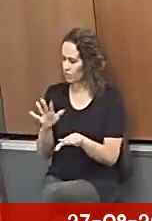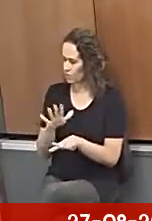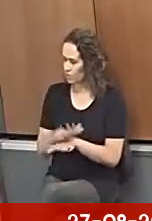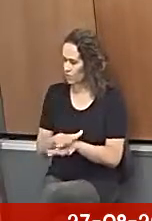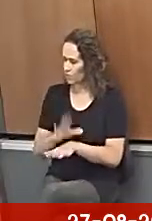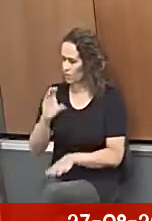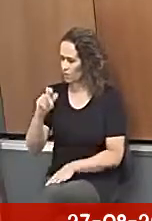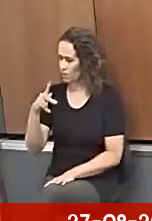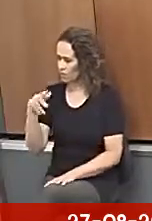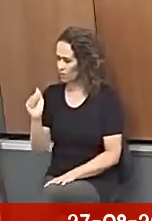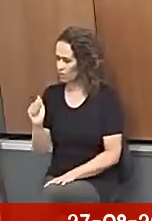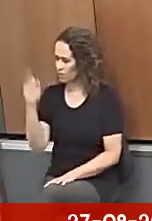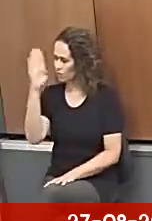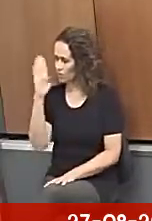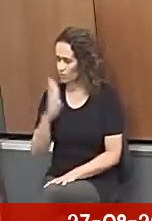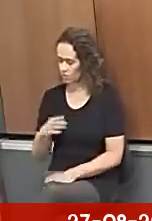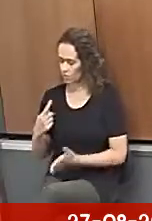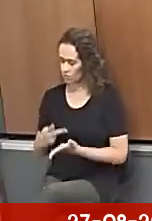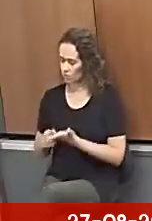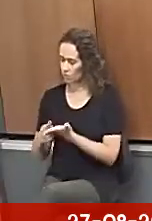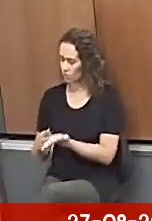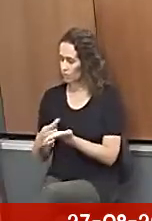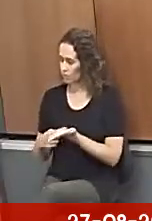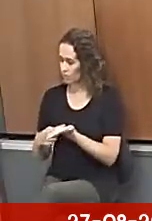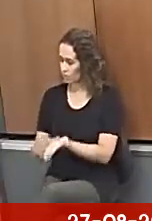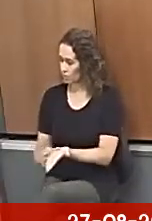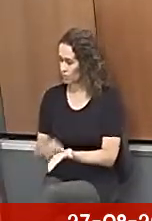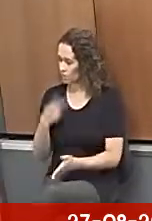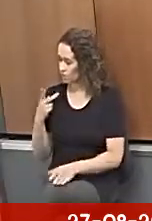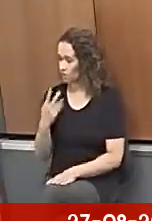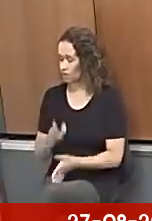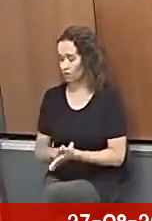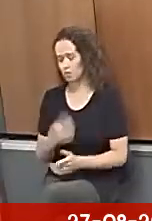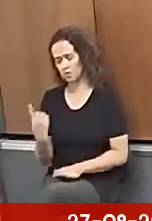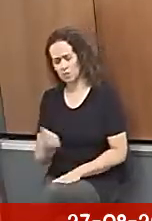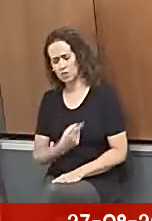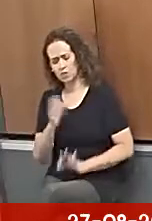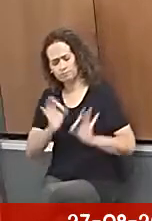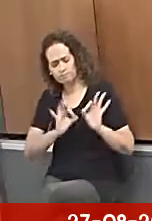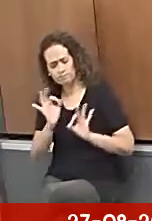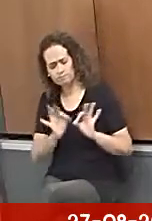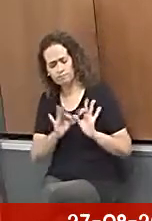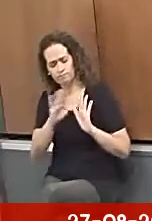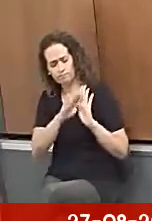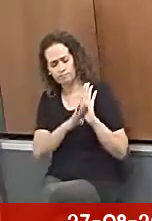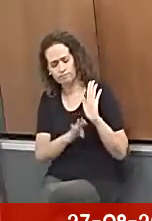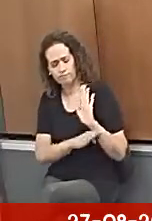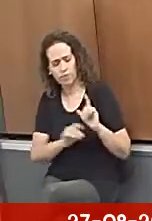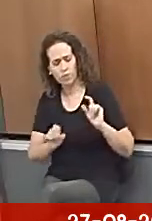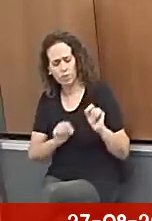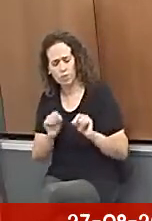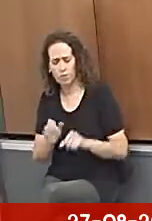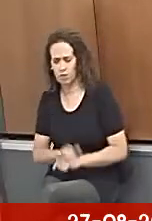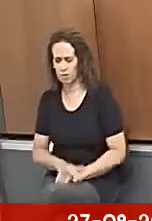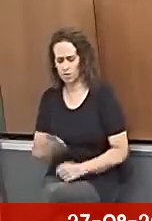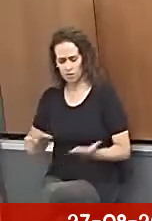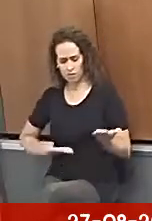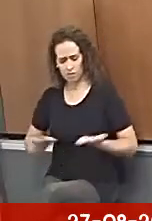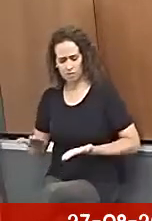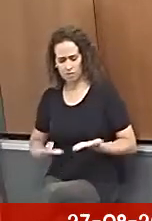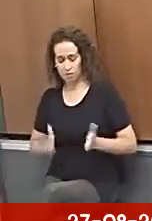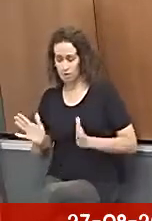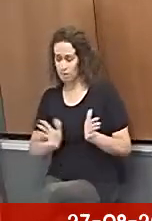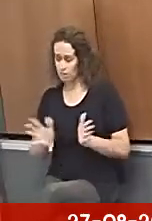me procurou e falou olha nós estamos trabalhando uma pauta que é muito importante que a questão da acessibilidade nos estádios